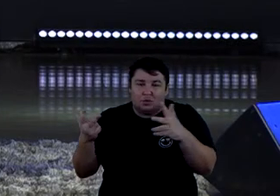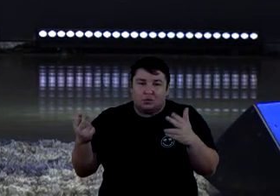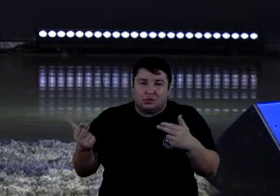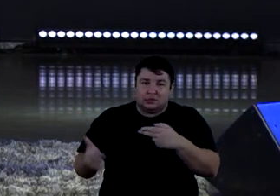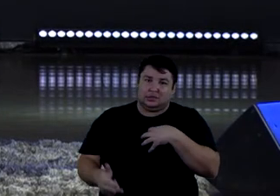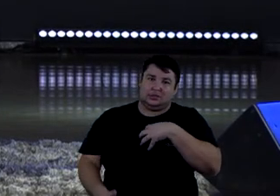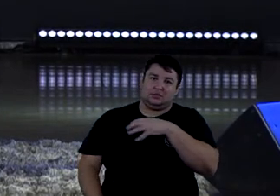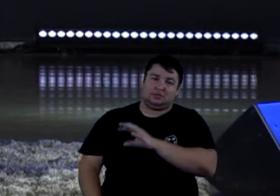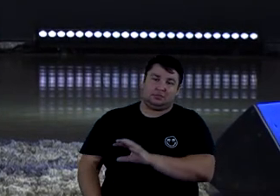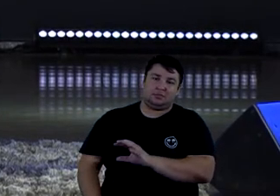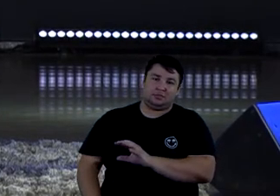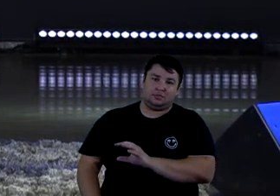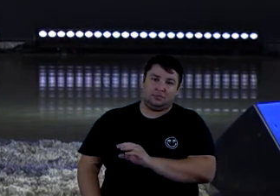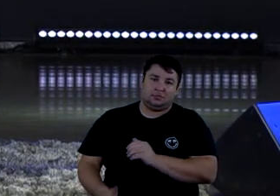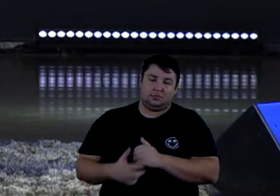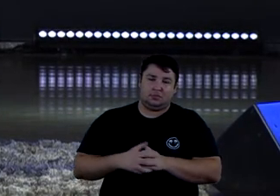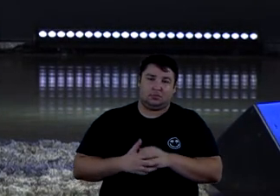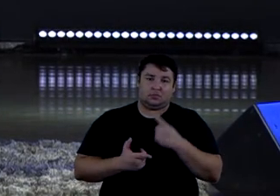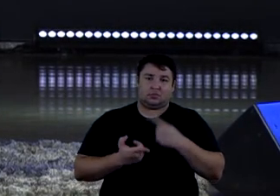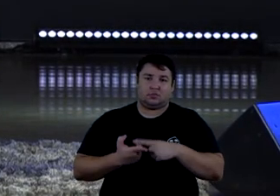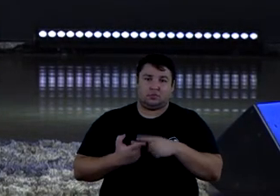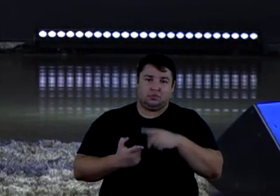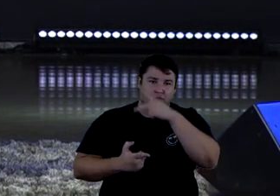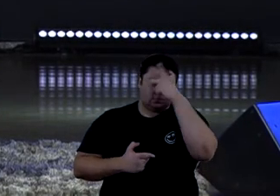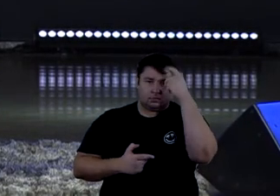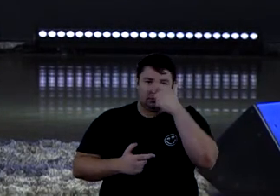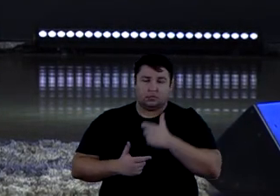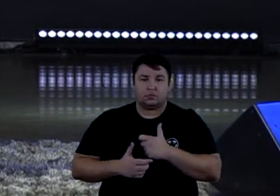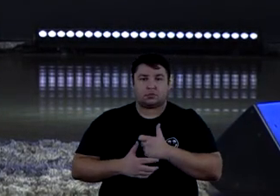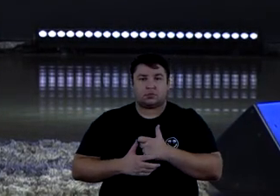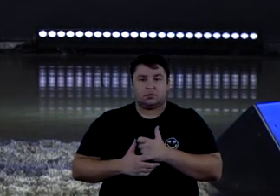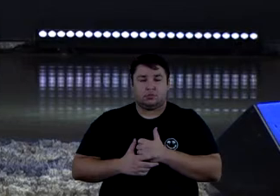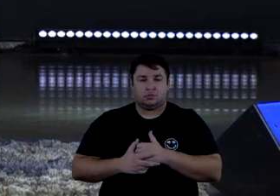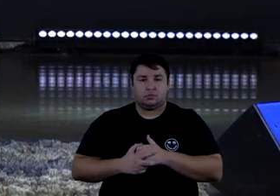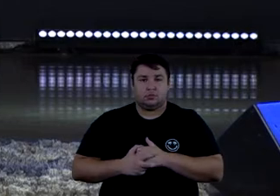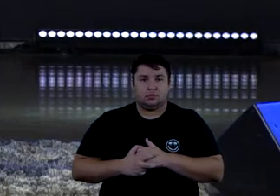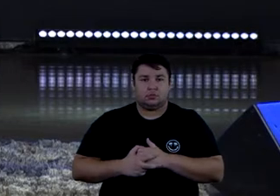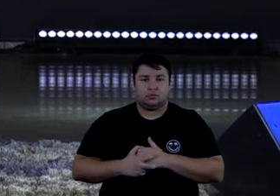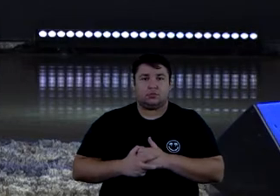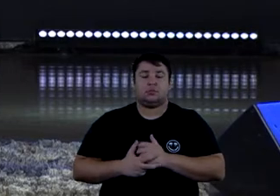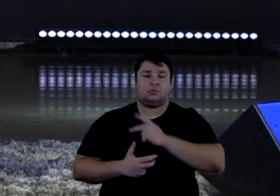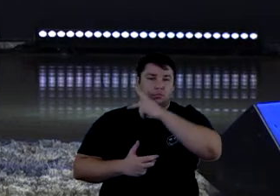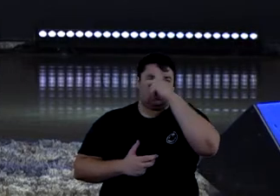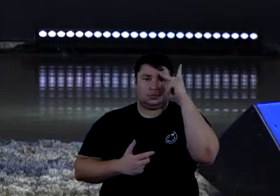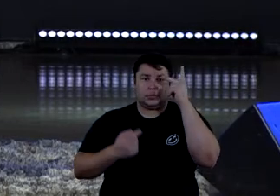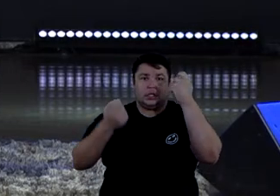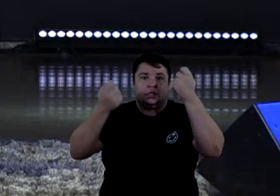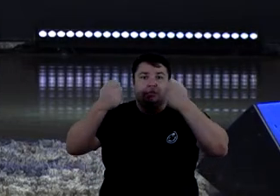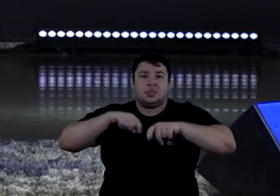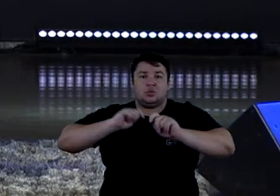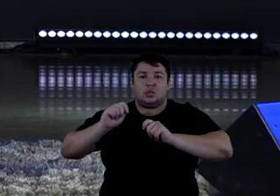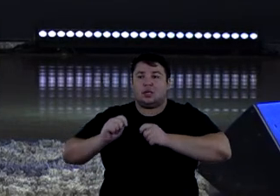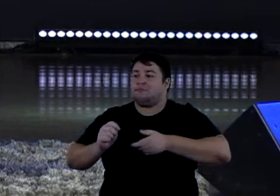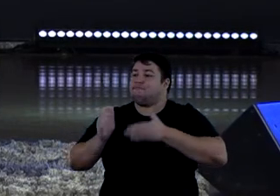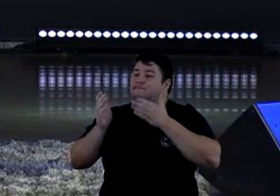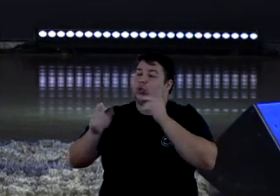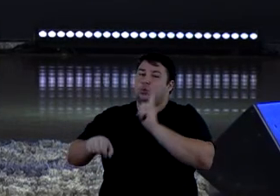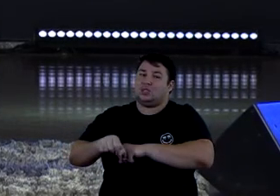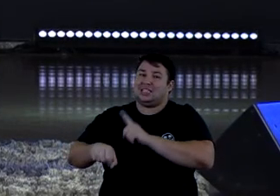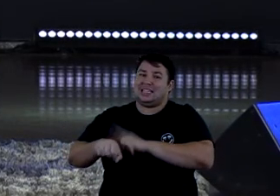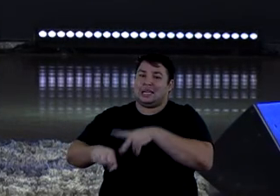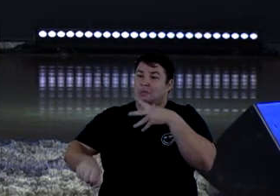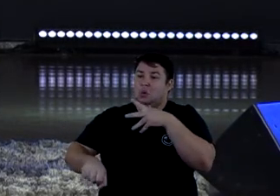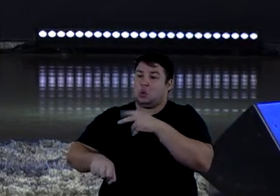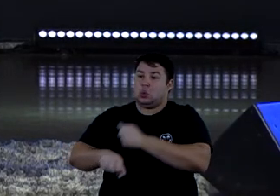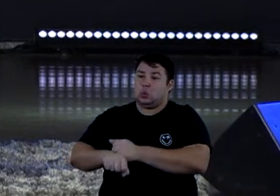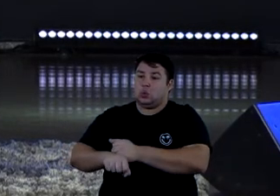assim, ele diz. Por quê? Uma pessoa domesticada é uma pessoa que precisa ser contida o tempo inteiro.